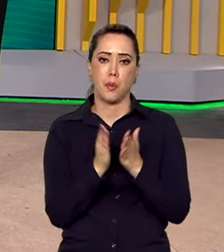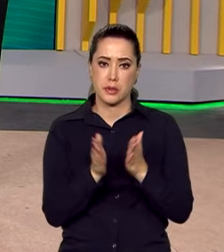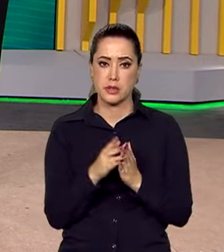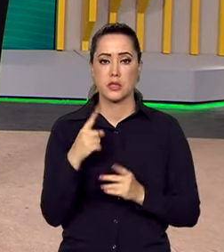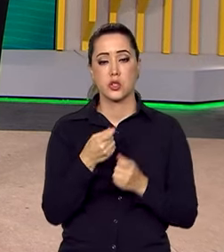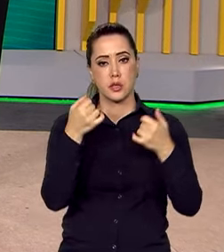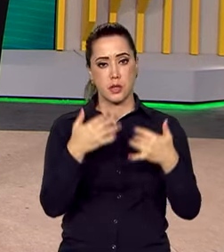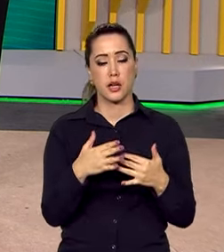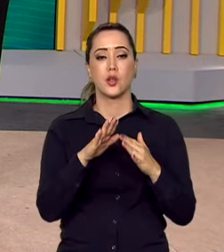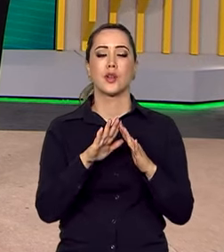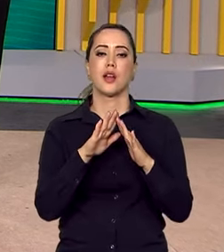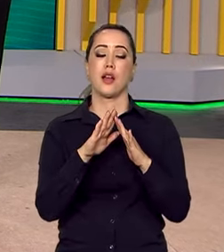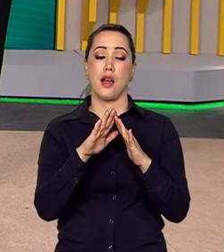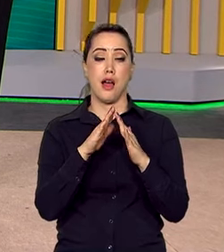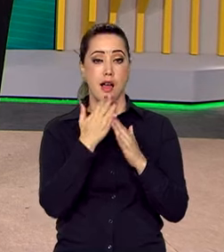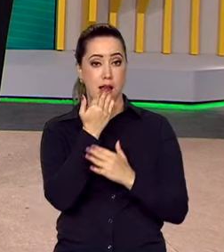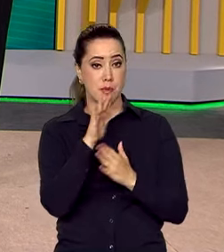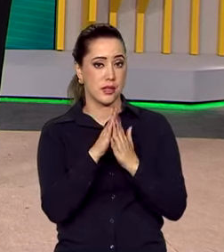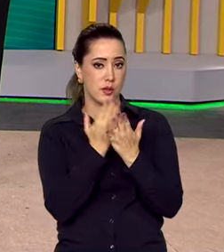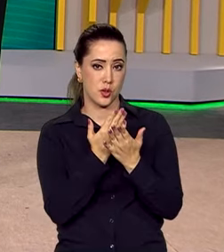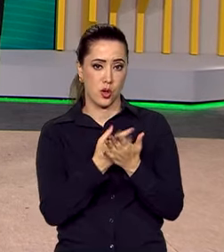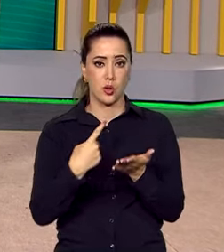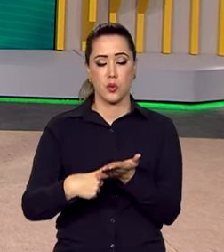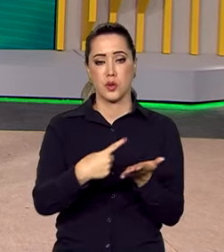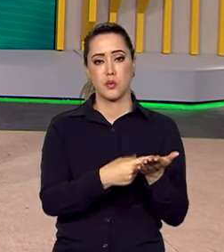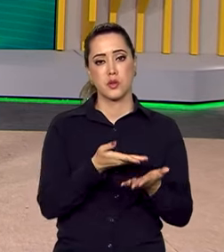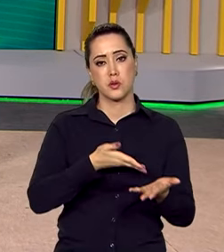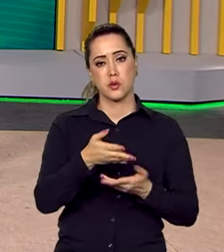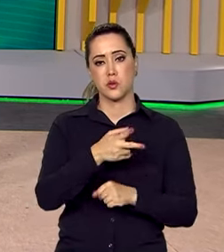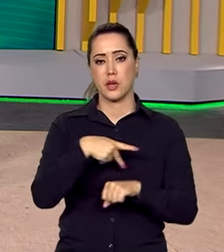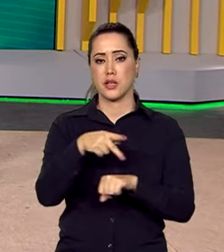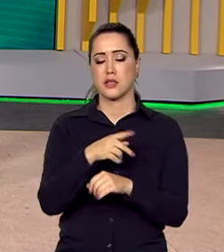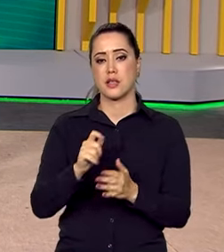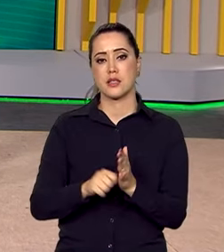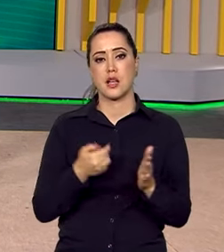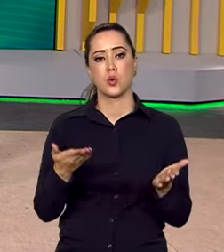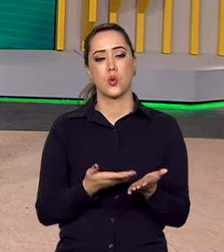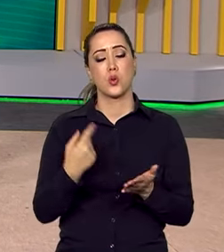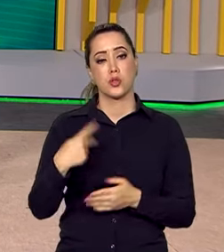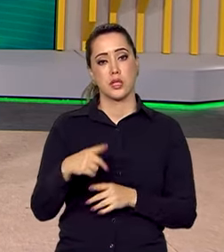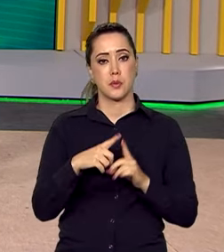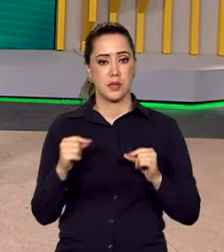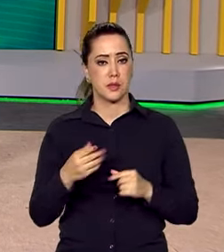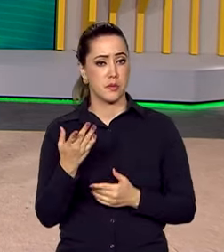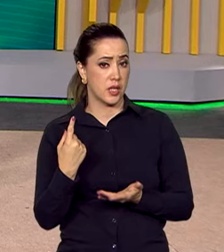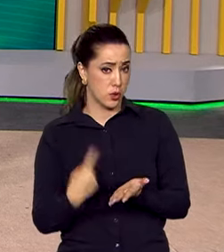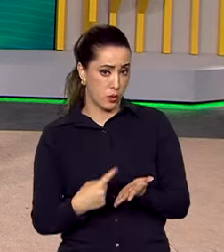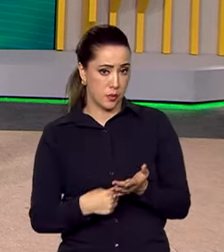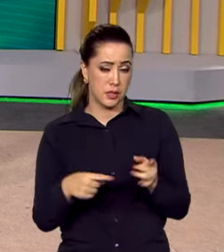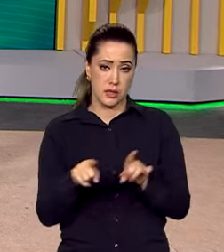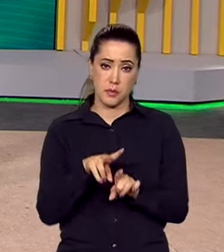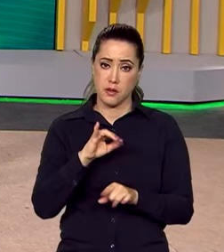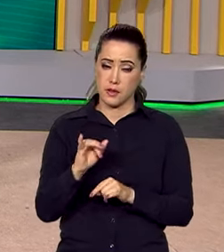da alimentação escolar, tema de um acordo de cooperação internacional assinado hoje aqui em Brasília. E esse acordo, Roberto,